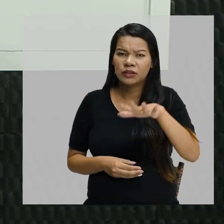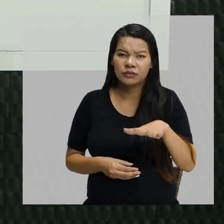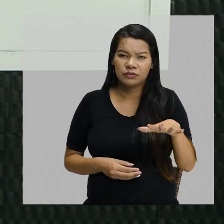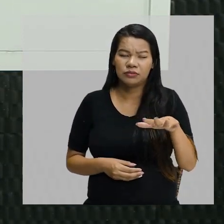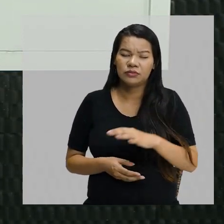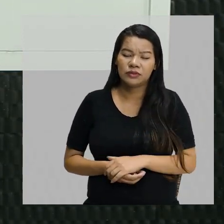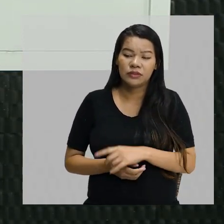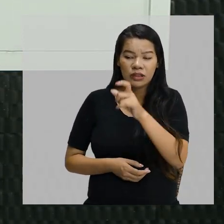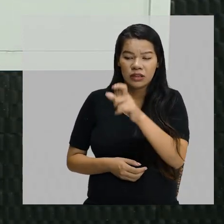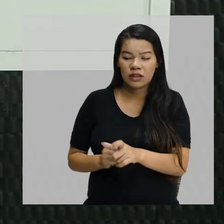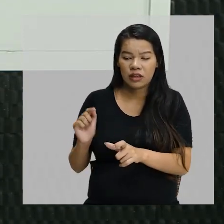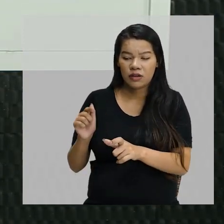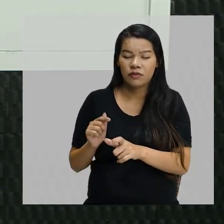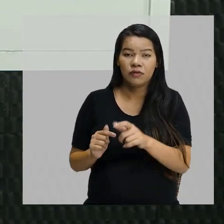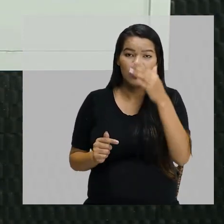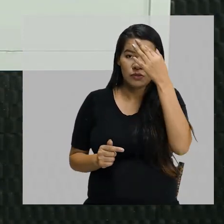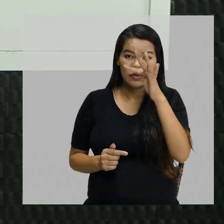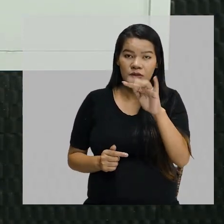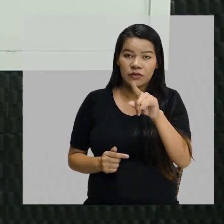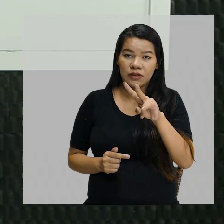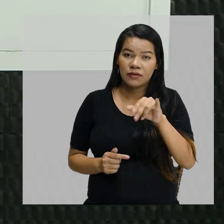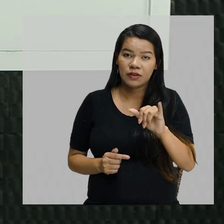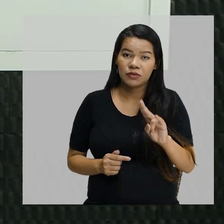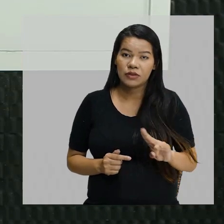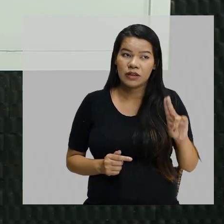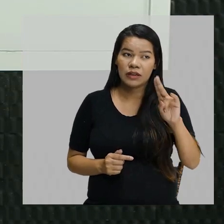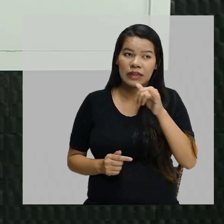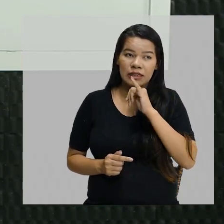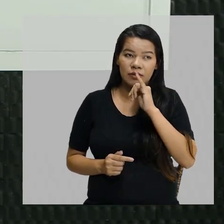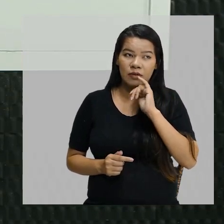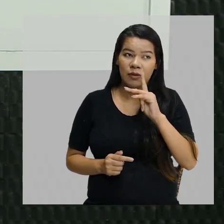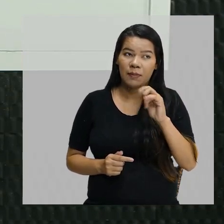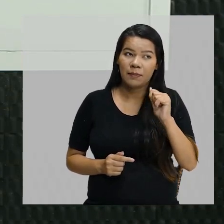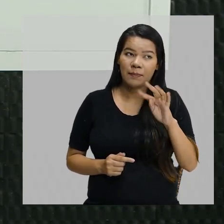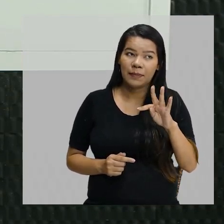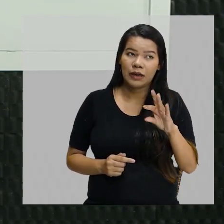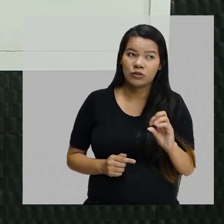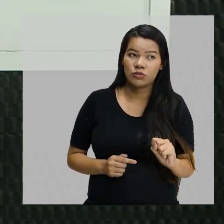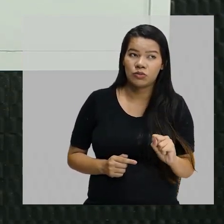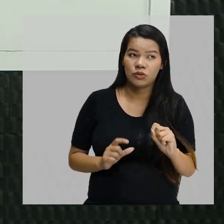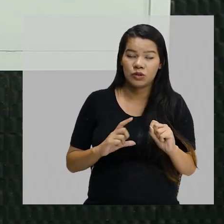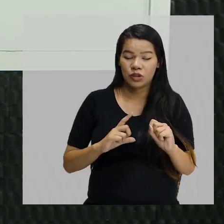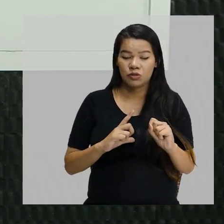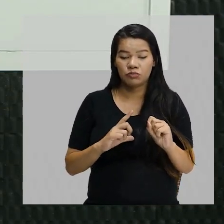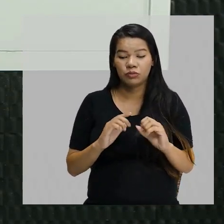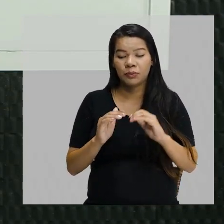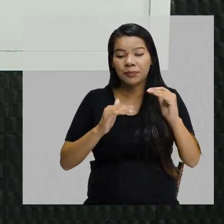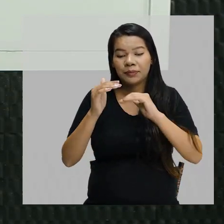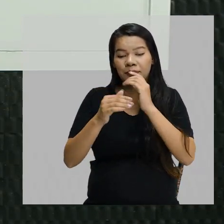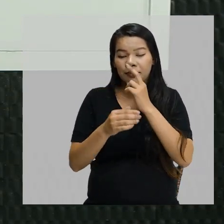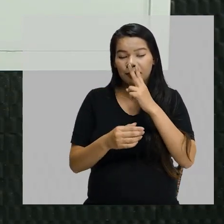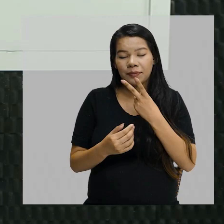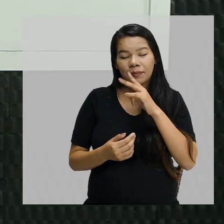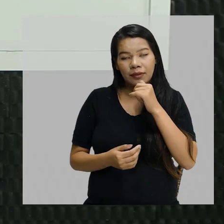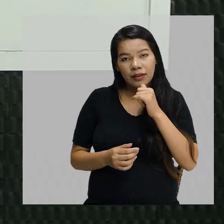tá dentro da filosofia você vai usar o Patos aqui por exemplo tá existe um processo muito forte por exemplo na filosofia